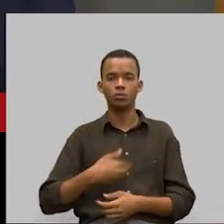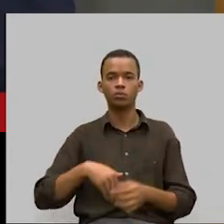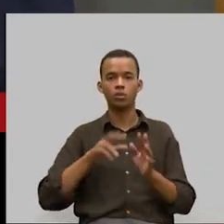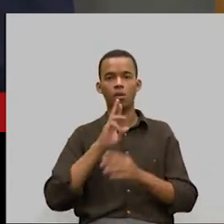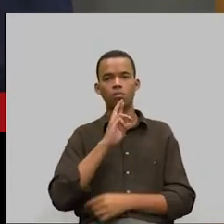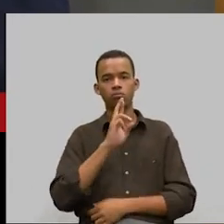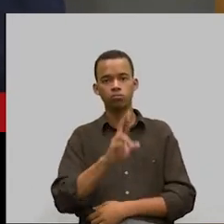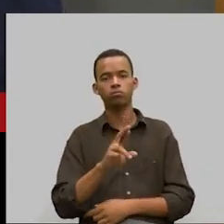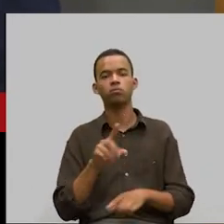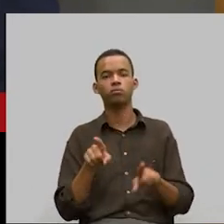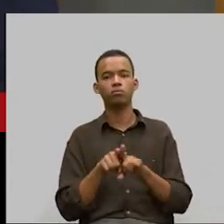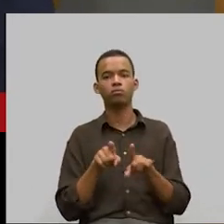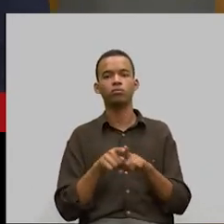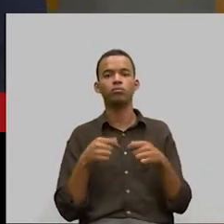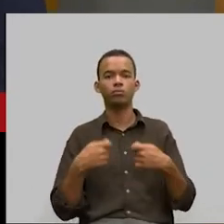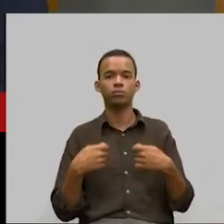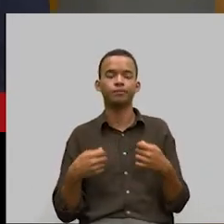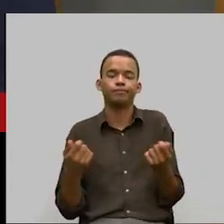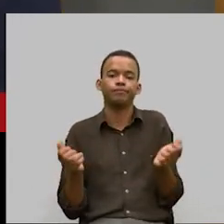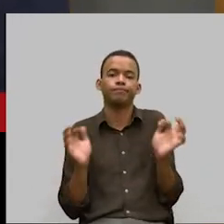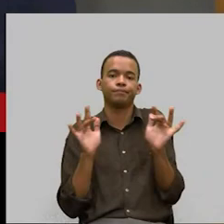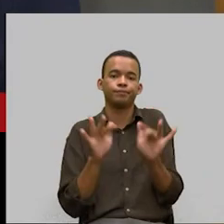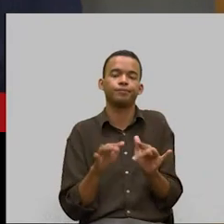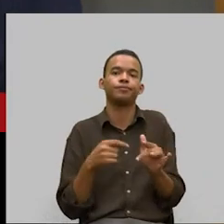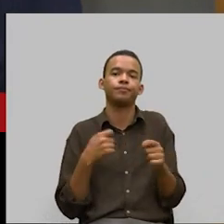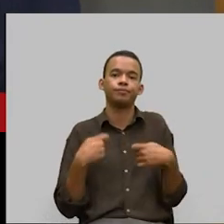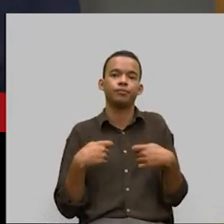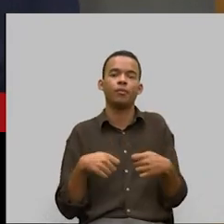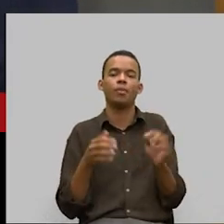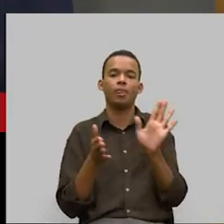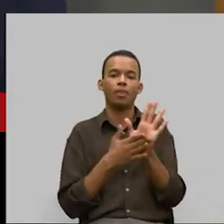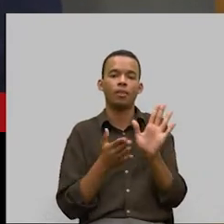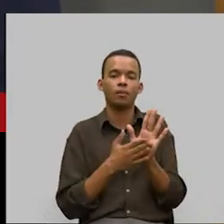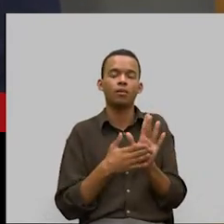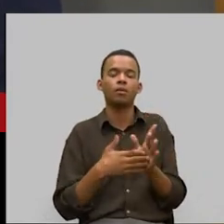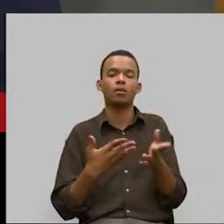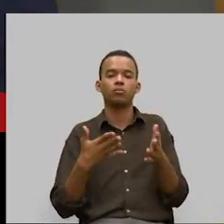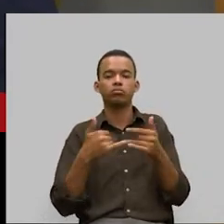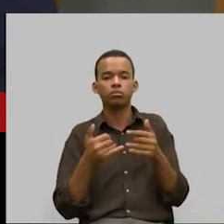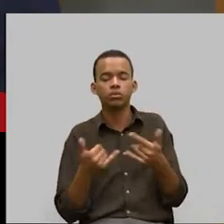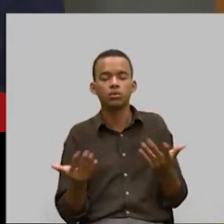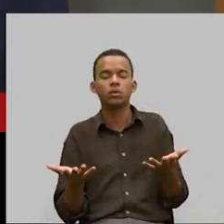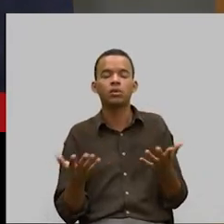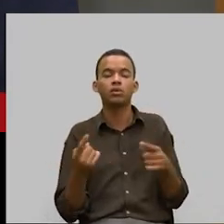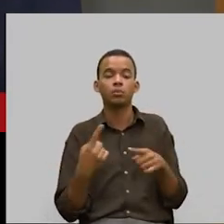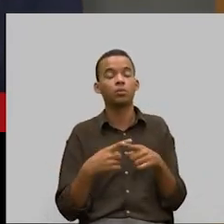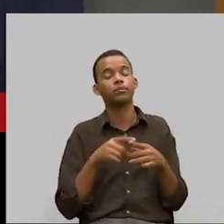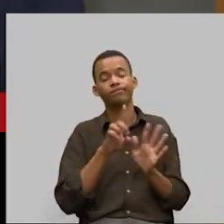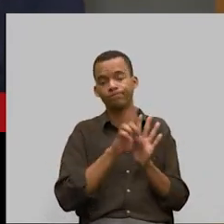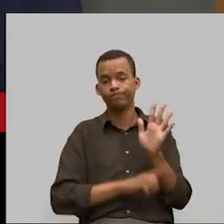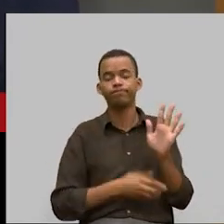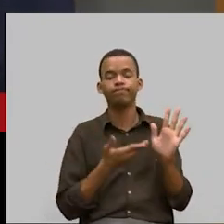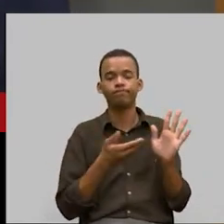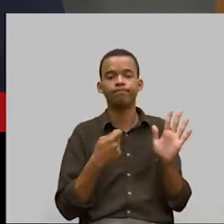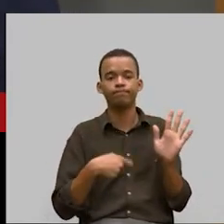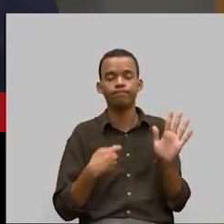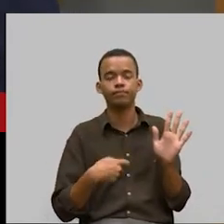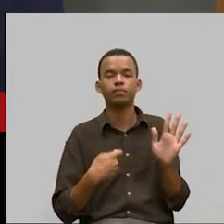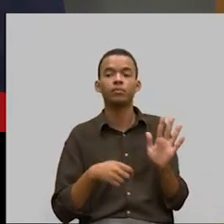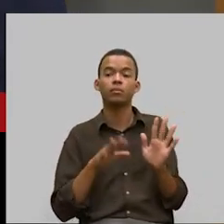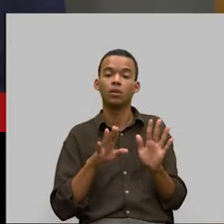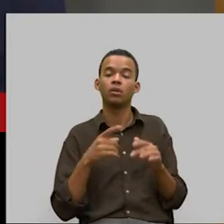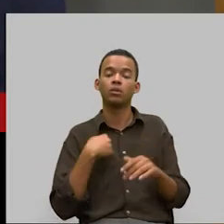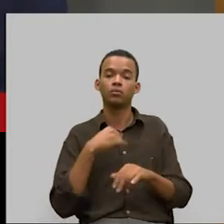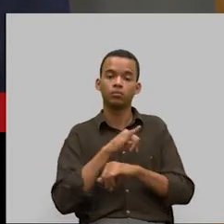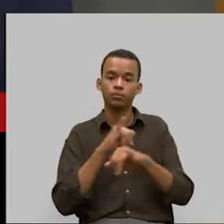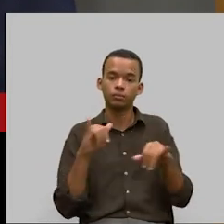chegar nesse ponto né da gente ter que apelar aqui pros nossos direitos para chegar e dizer que tem muita